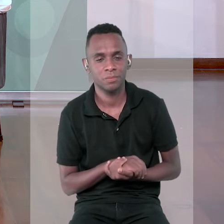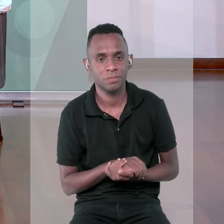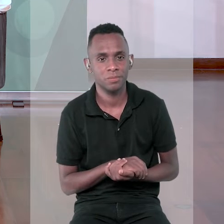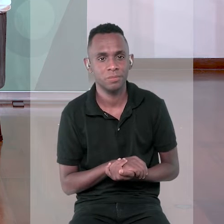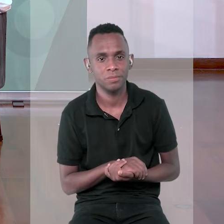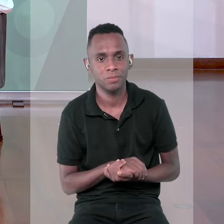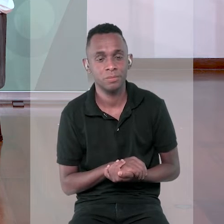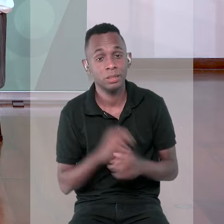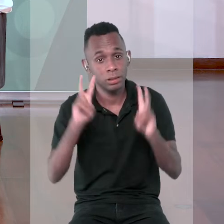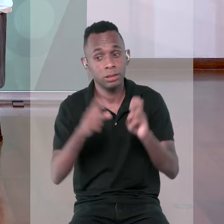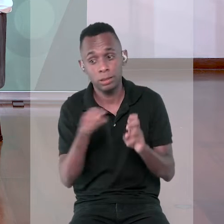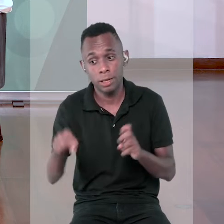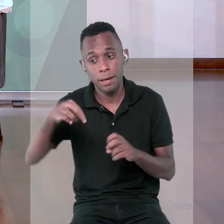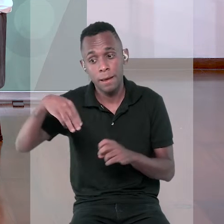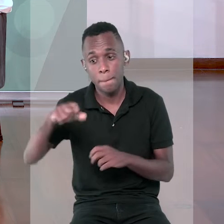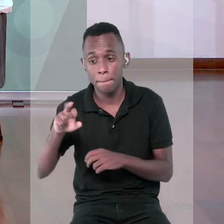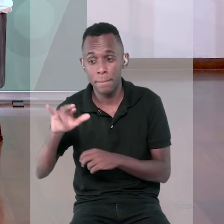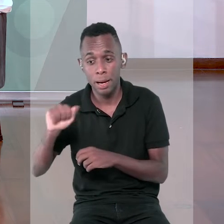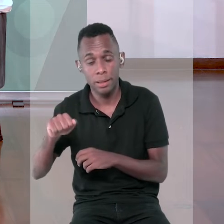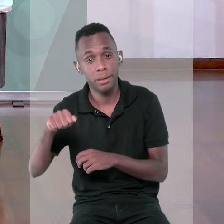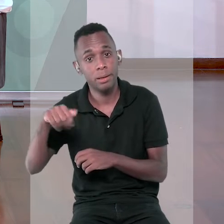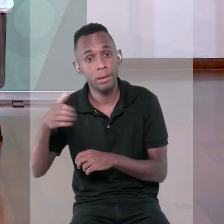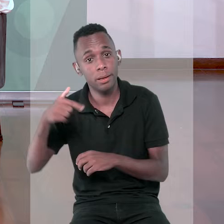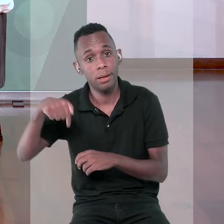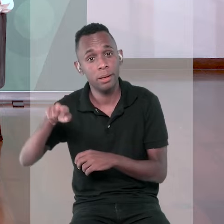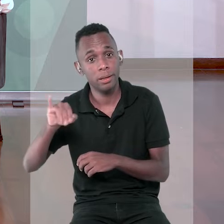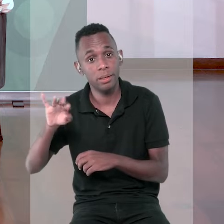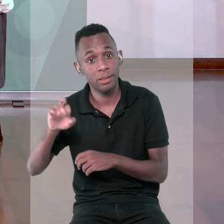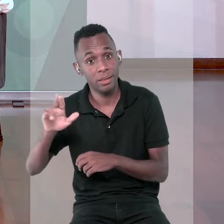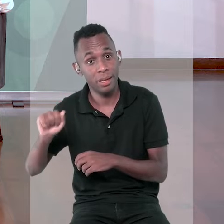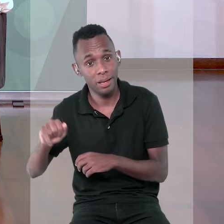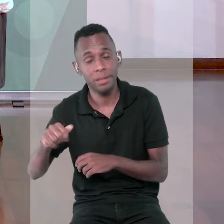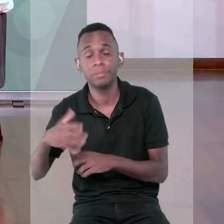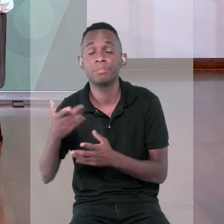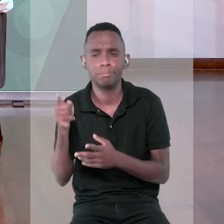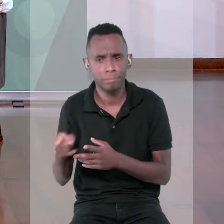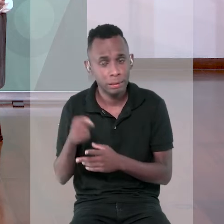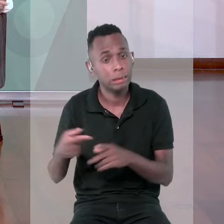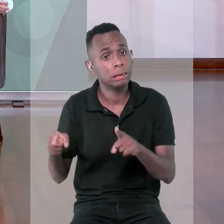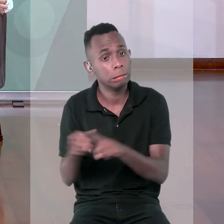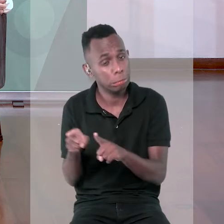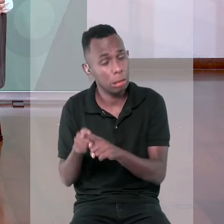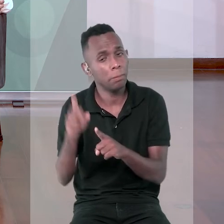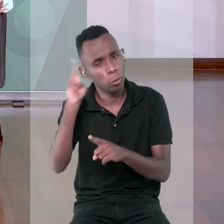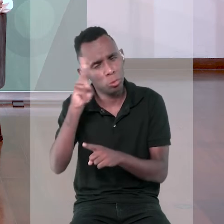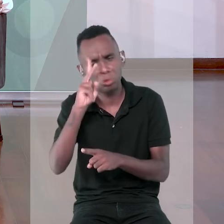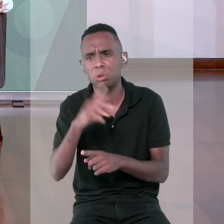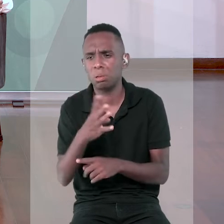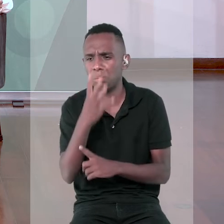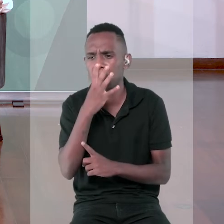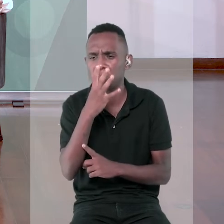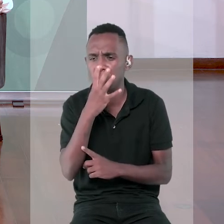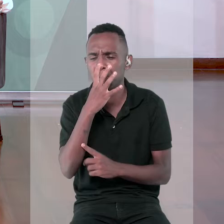Vamos para Quitéria, que é outra incendiária, né? Nossa, essa também. Também é outra história